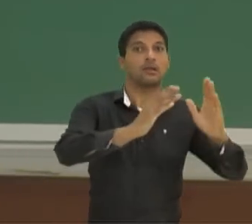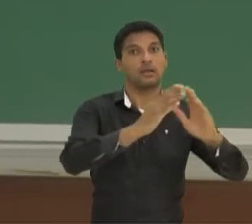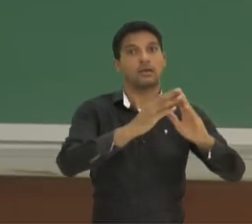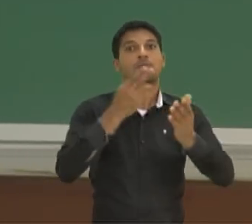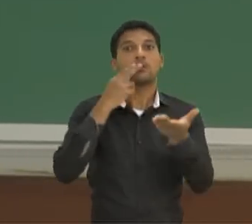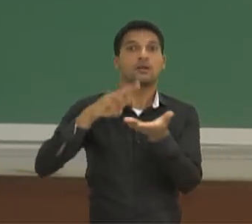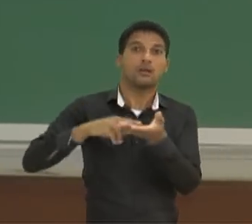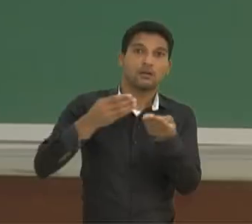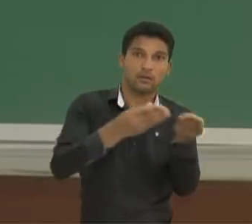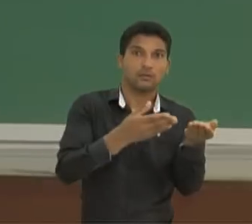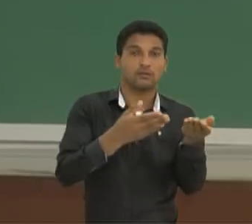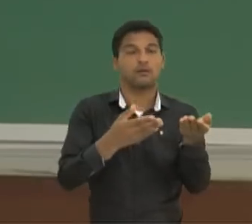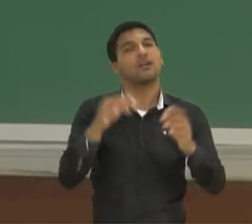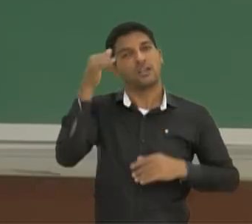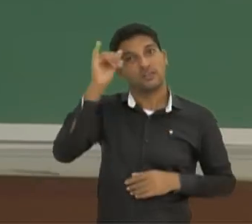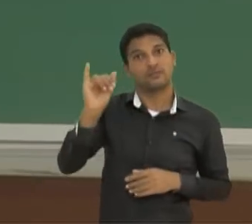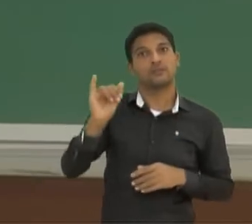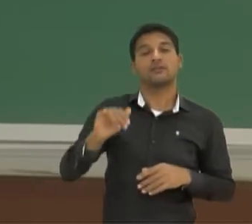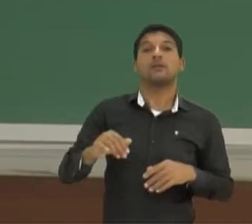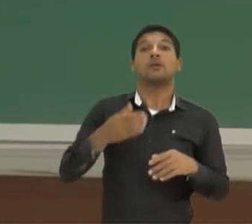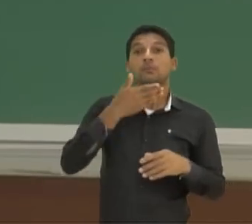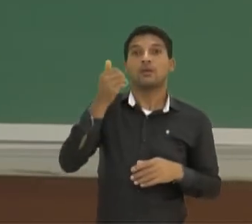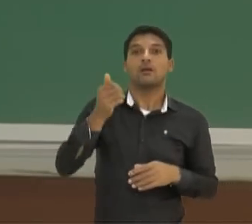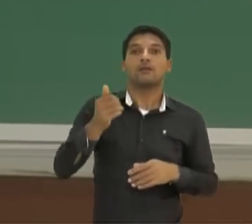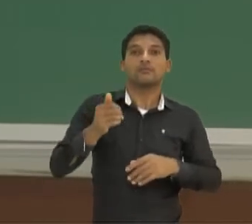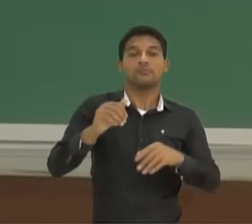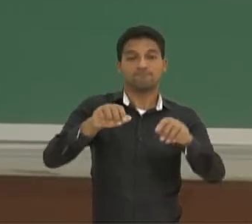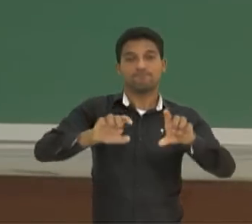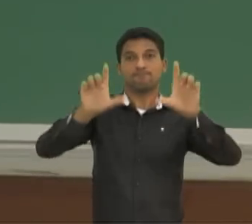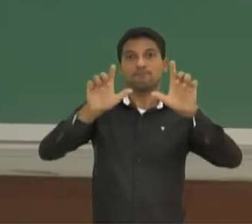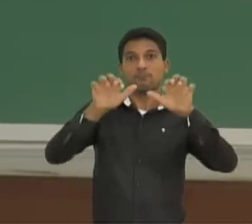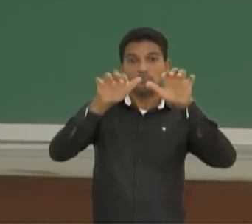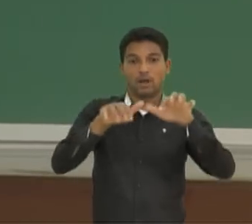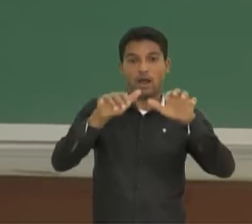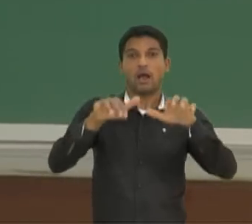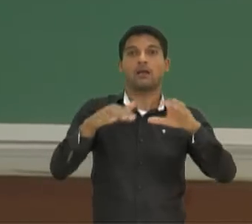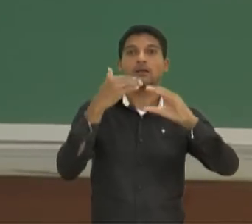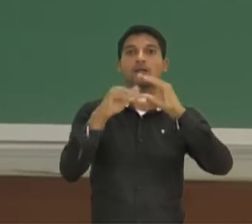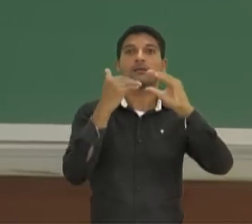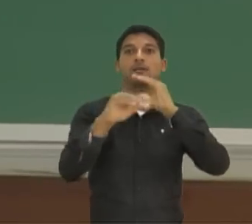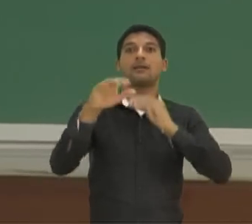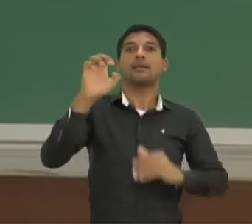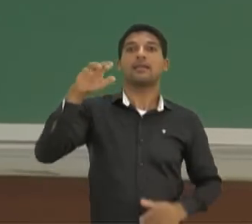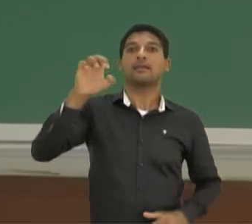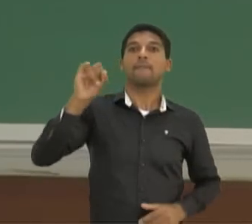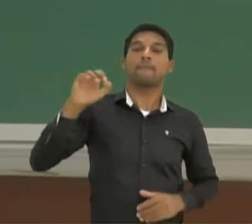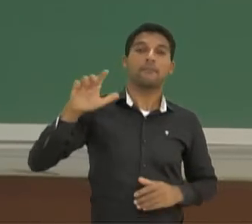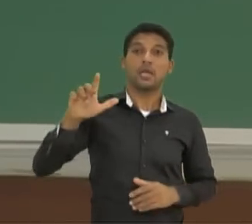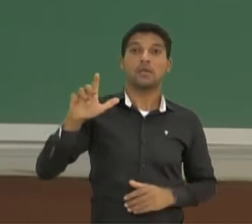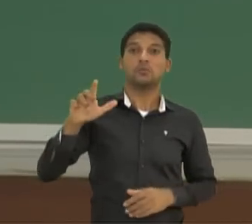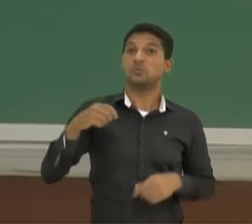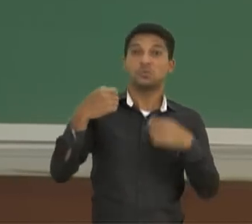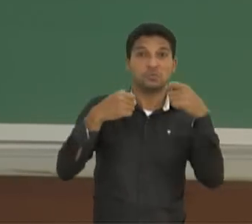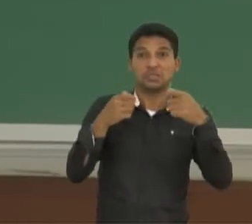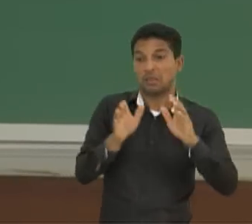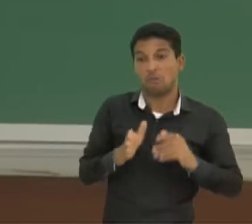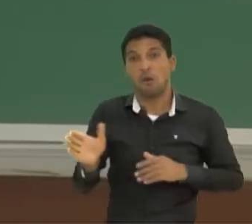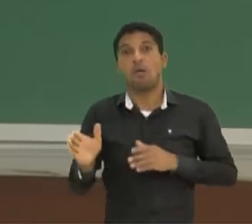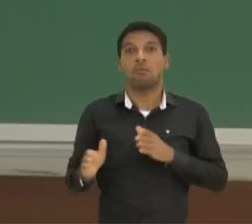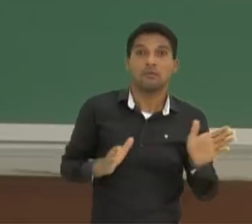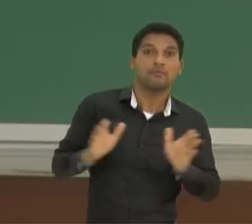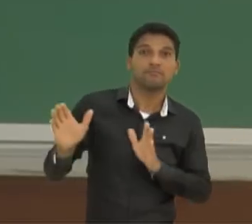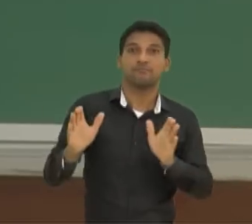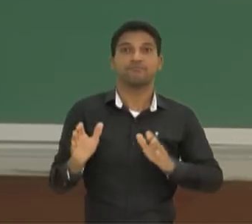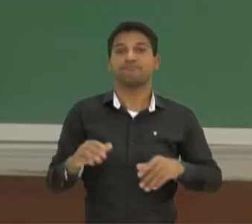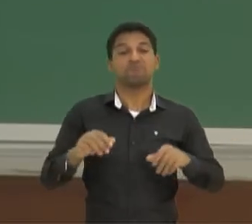meios digitais, né? E que meio digital que pode ser? A gente tem o e-mail, como a gente viu, né? Os e-mails, eles são